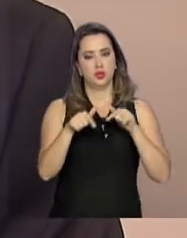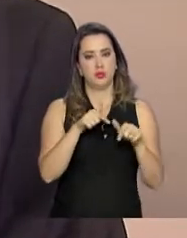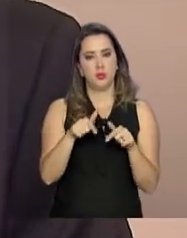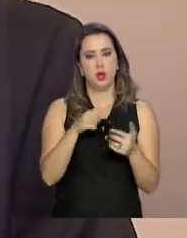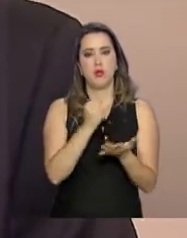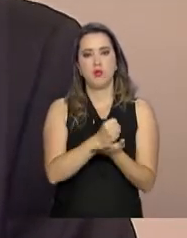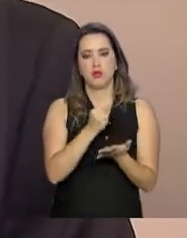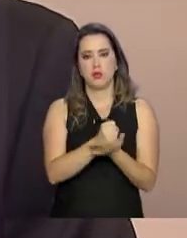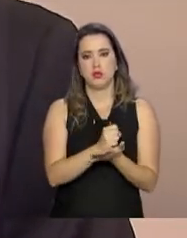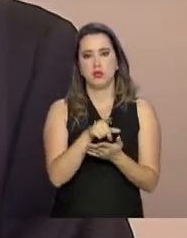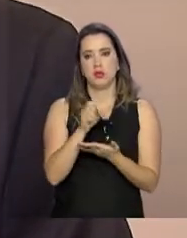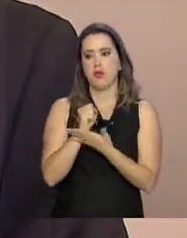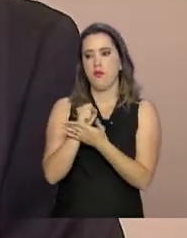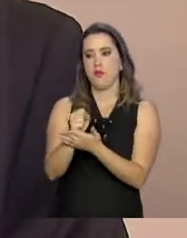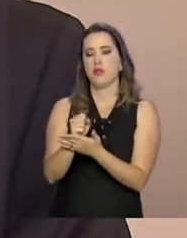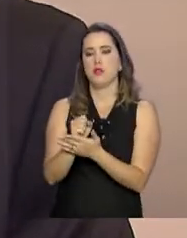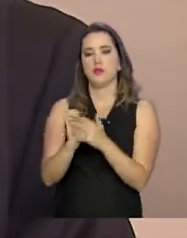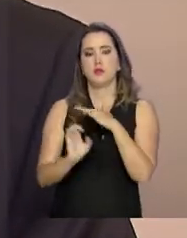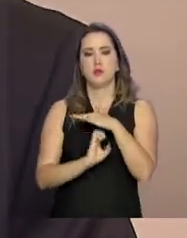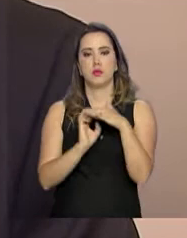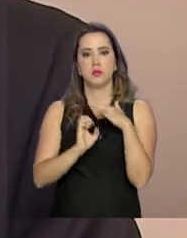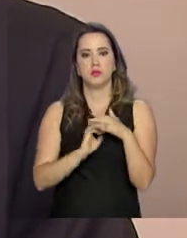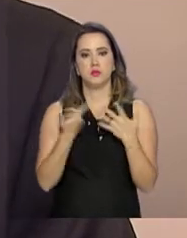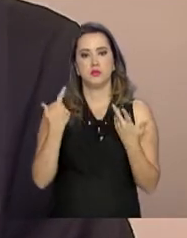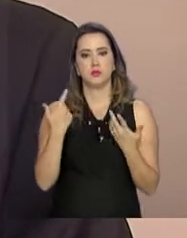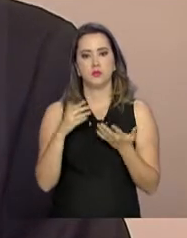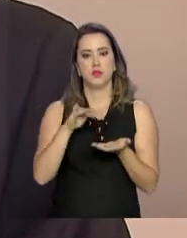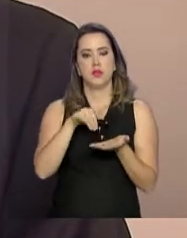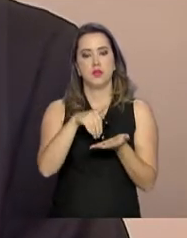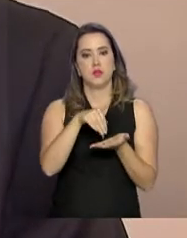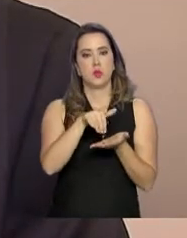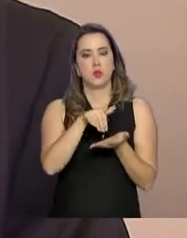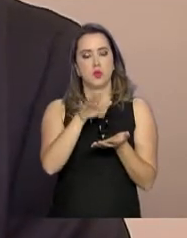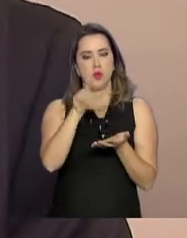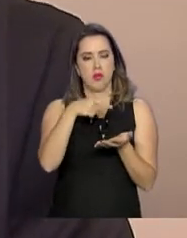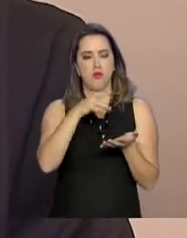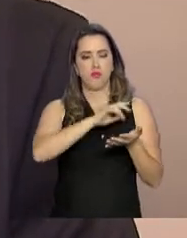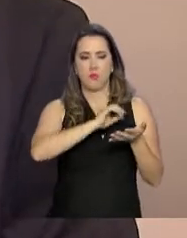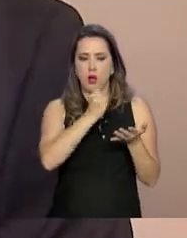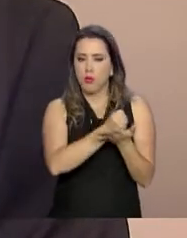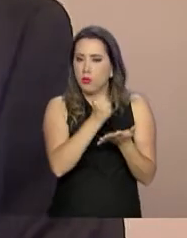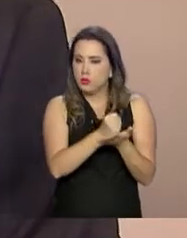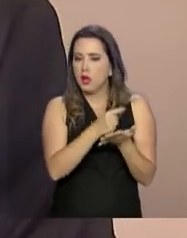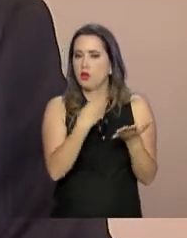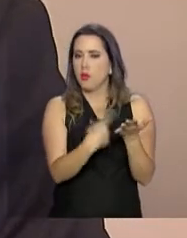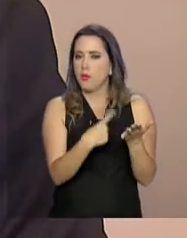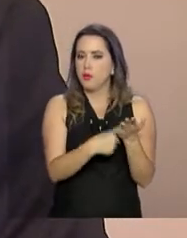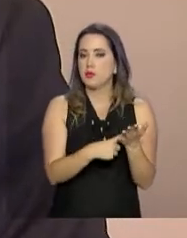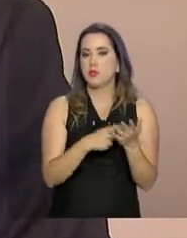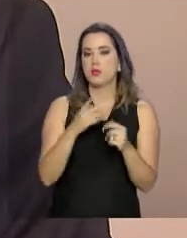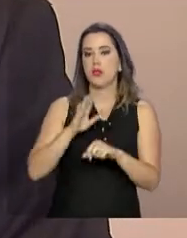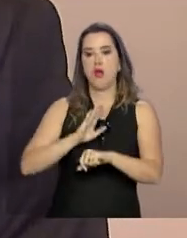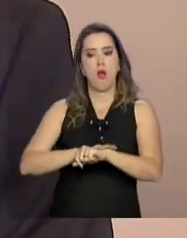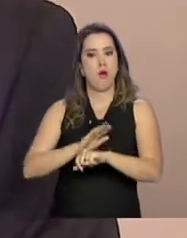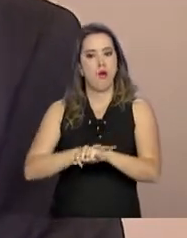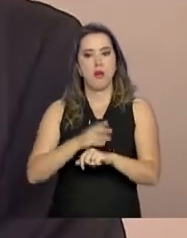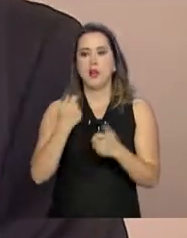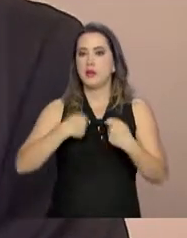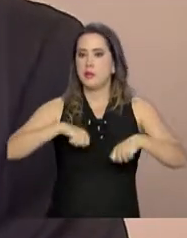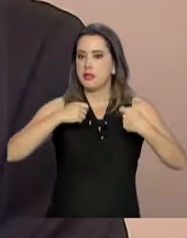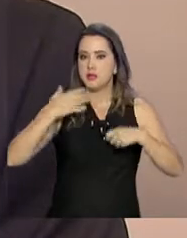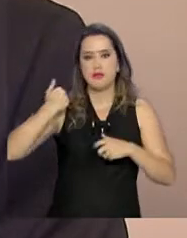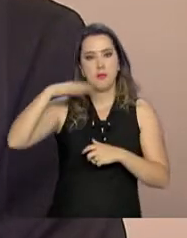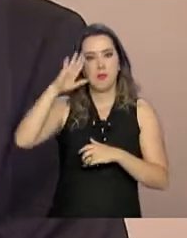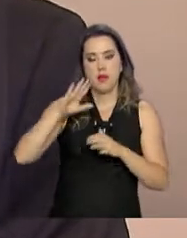ele fica à disposição da empresa ele fica no canadá de reservas vamos dizer assim em momentos de pico da empresa ele é chamado